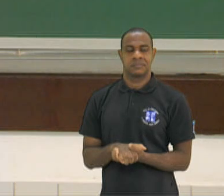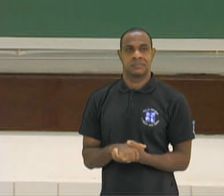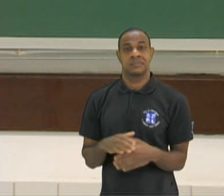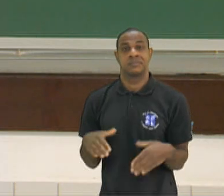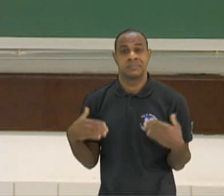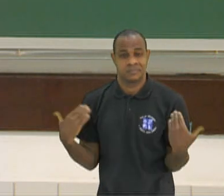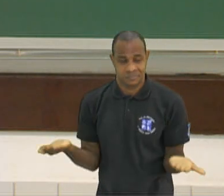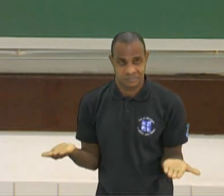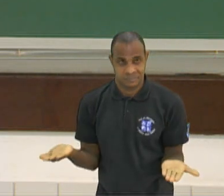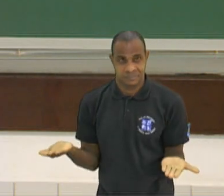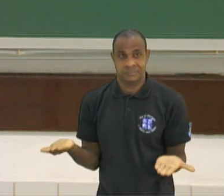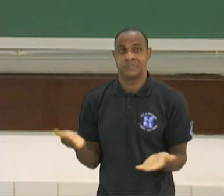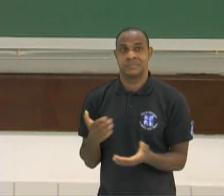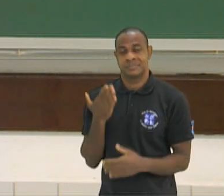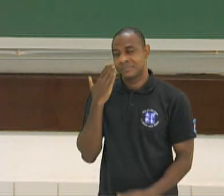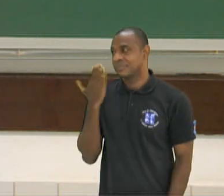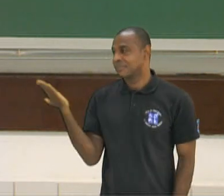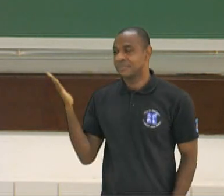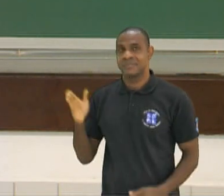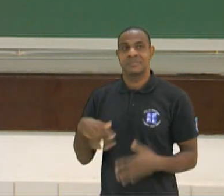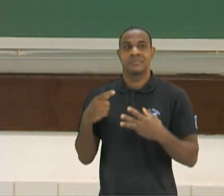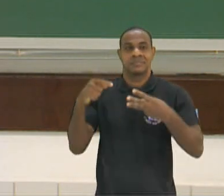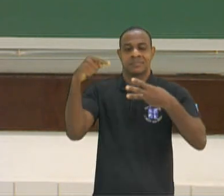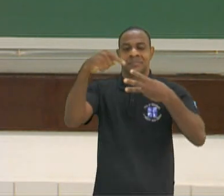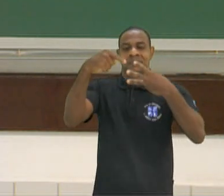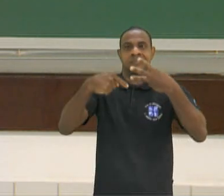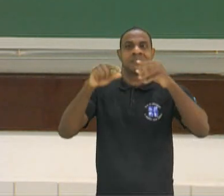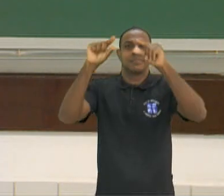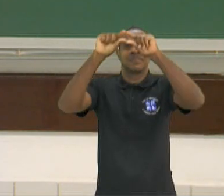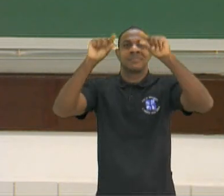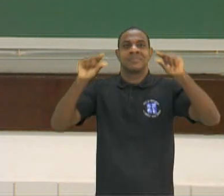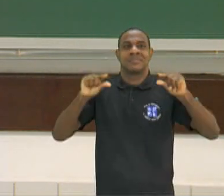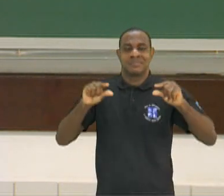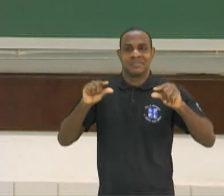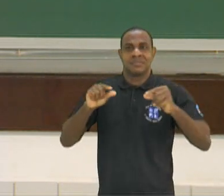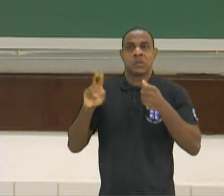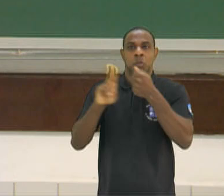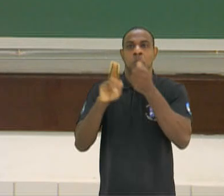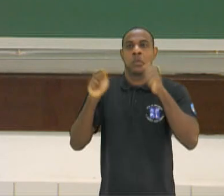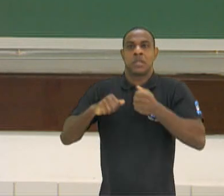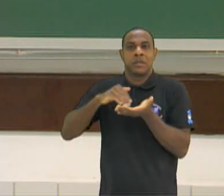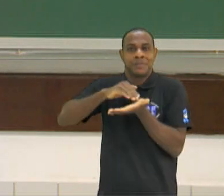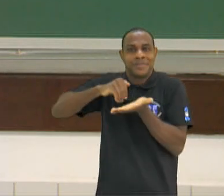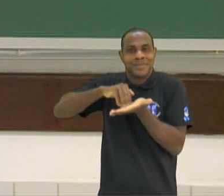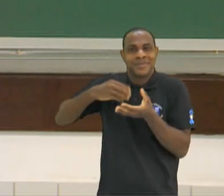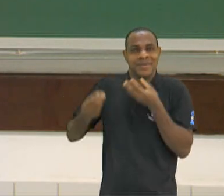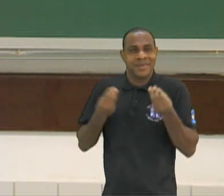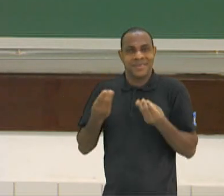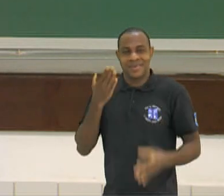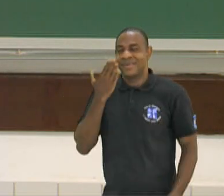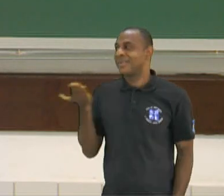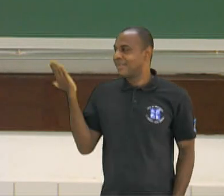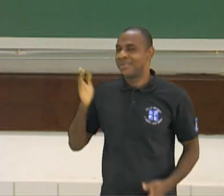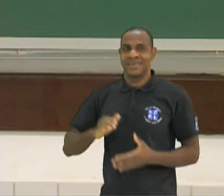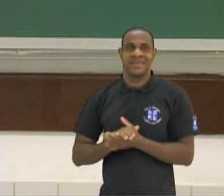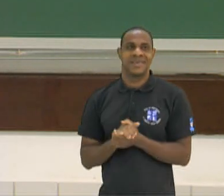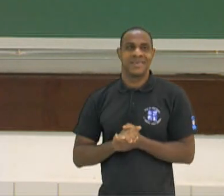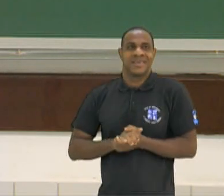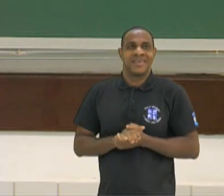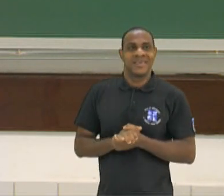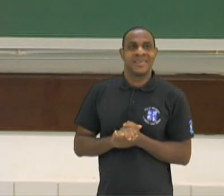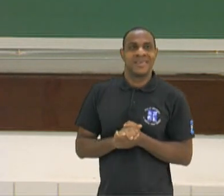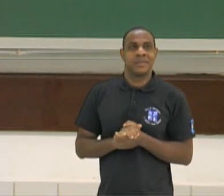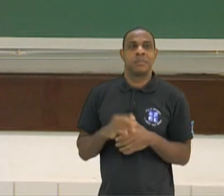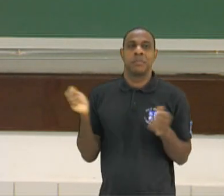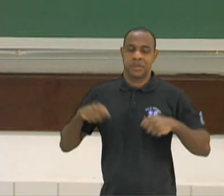Então, pessoal, retornando aqui, em qual das frases o pronome pode ser omitido? Nós podemos omitir na frase